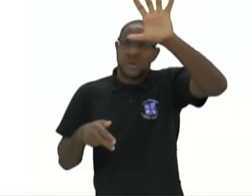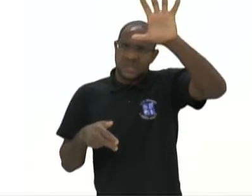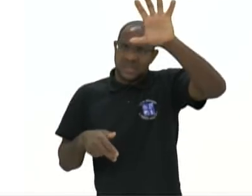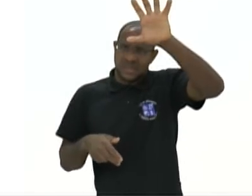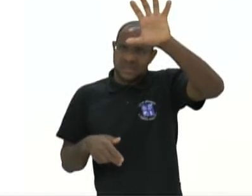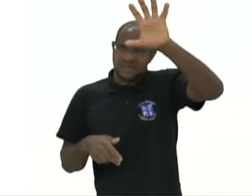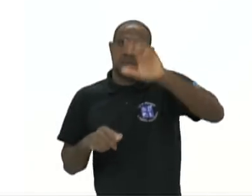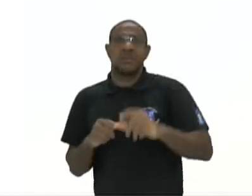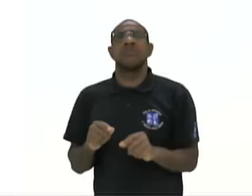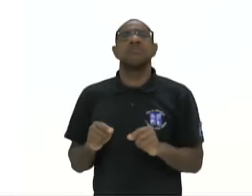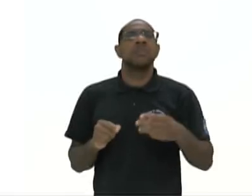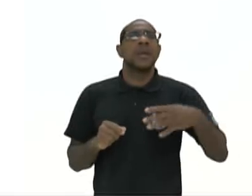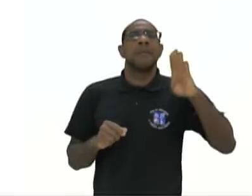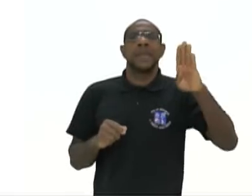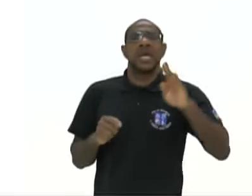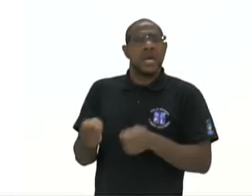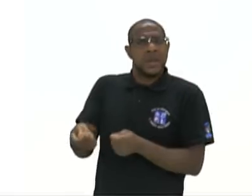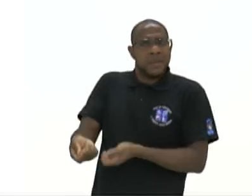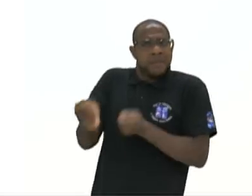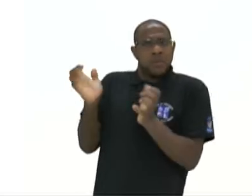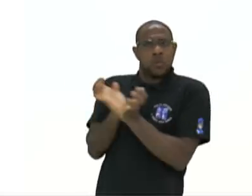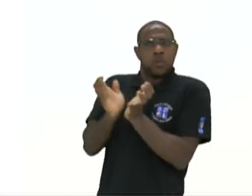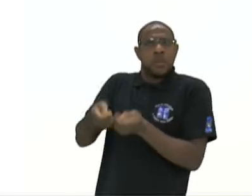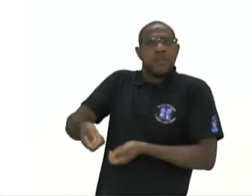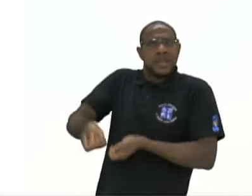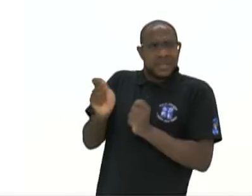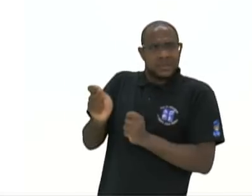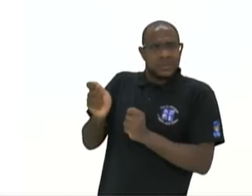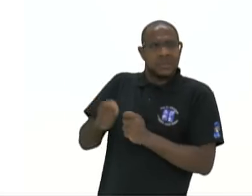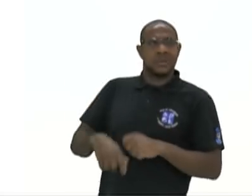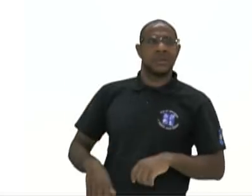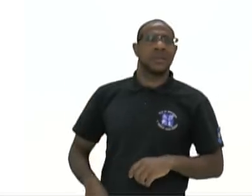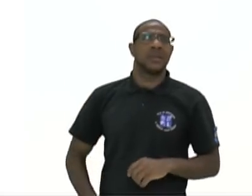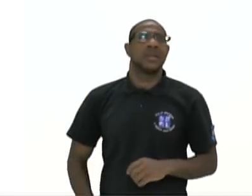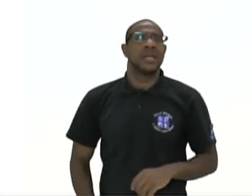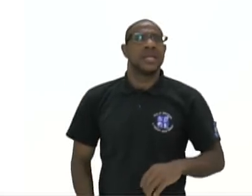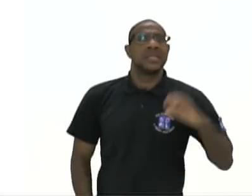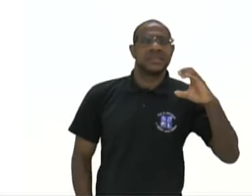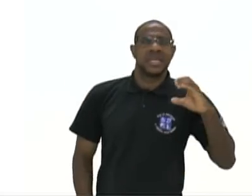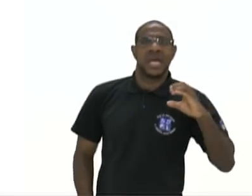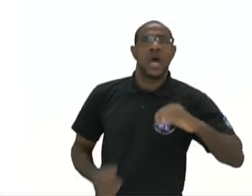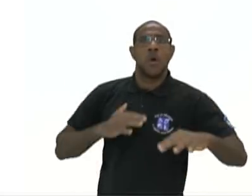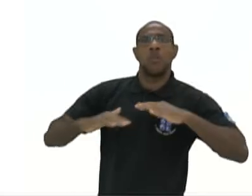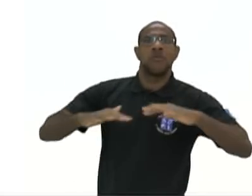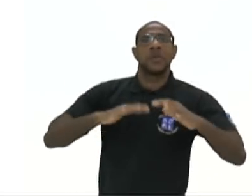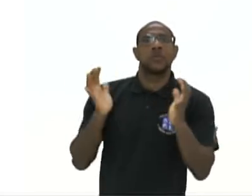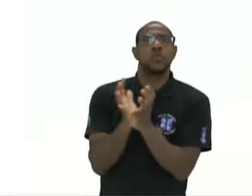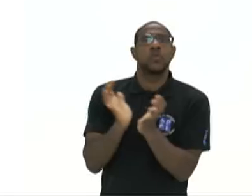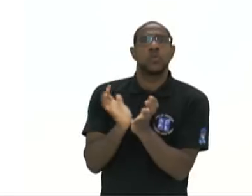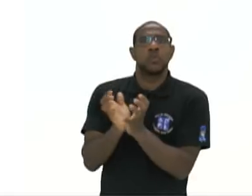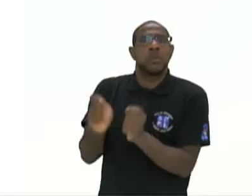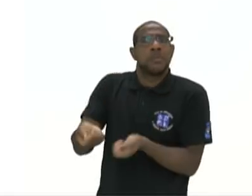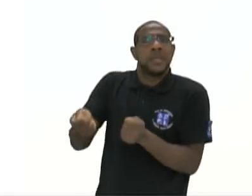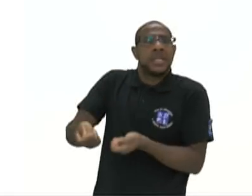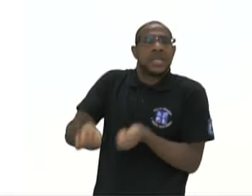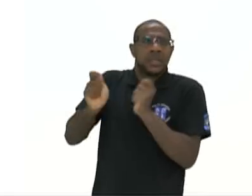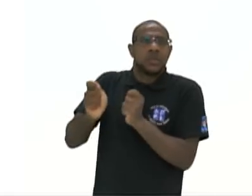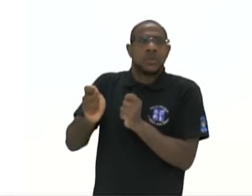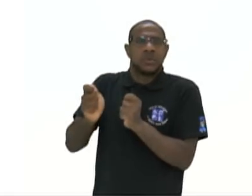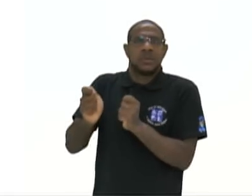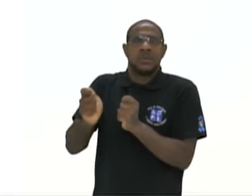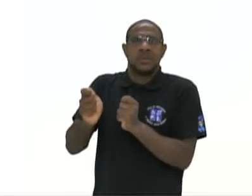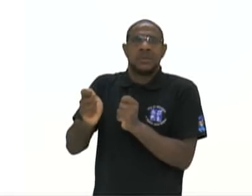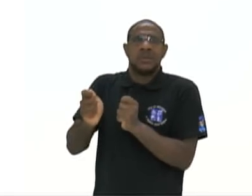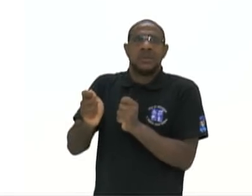os pescadores. Letra C, é o movimento dos pescadores e pescadoras artesanais do Brasil.